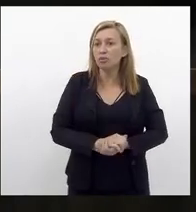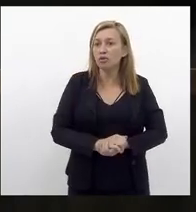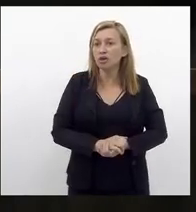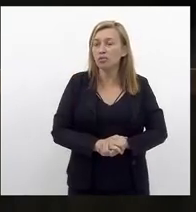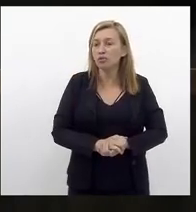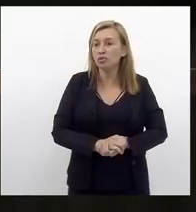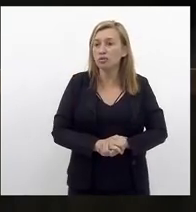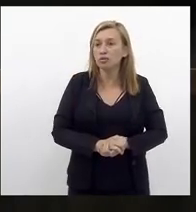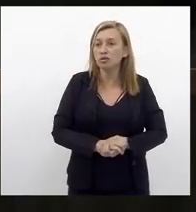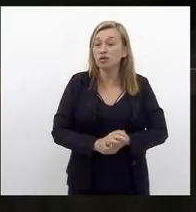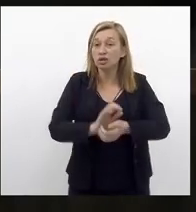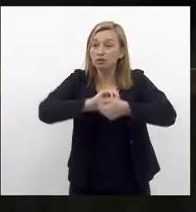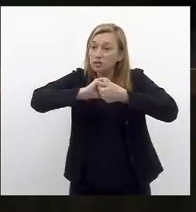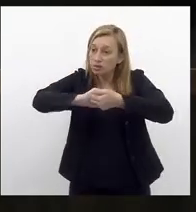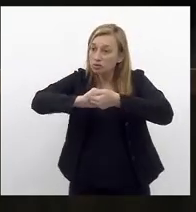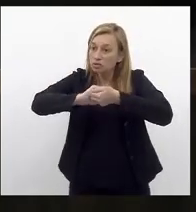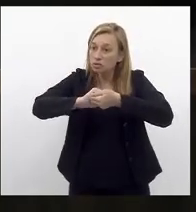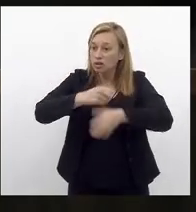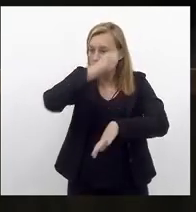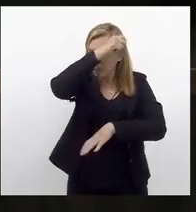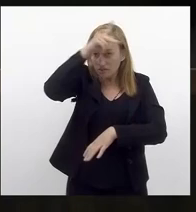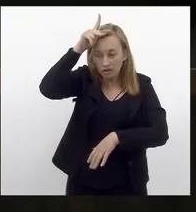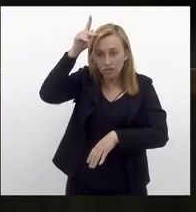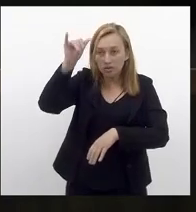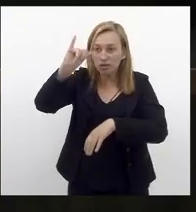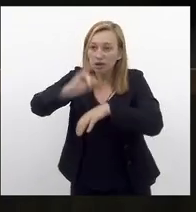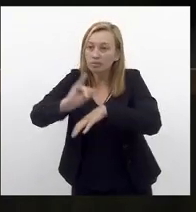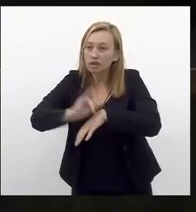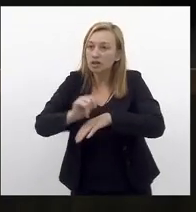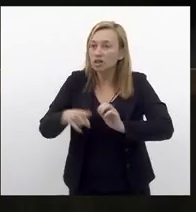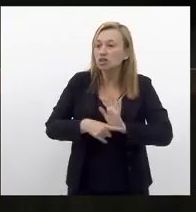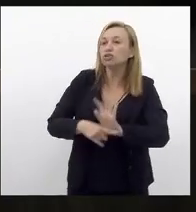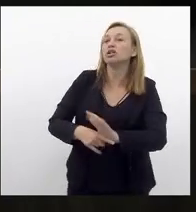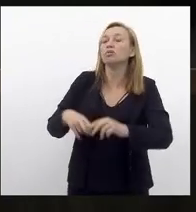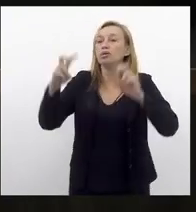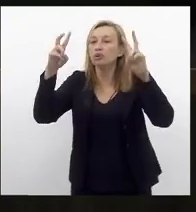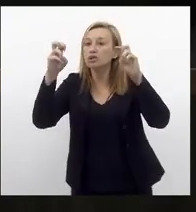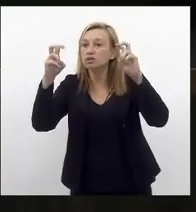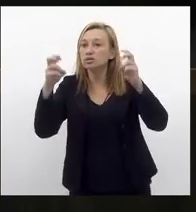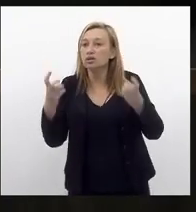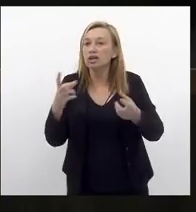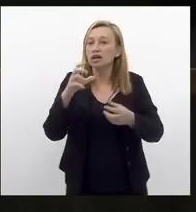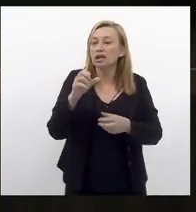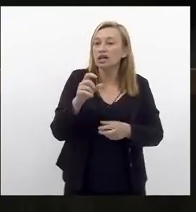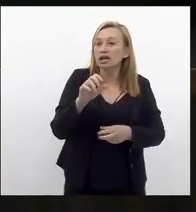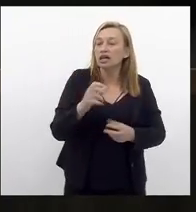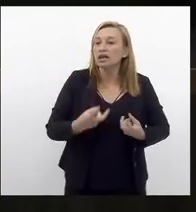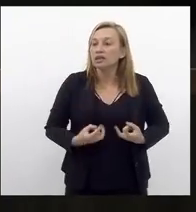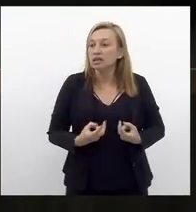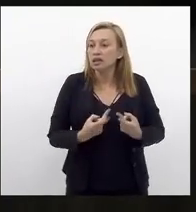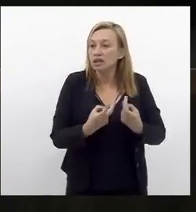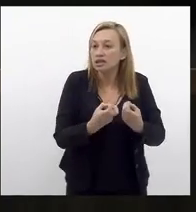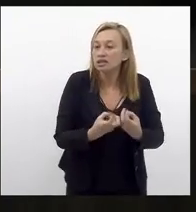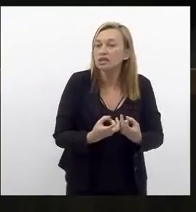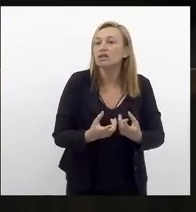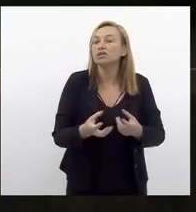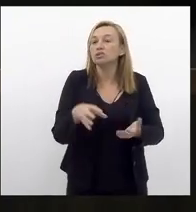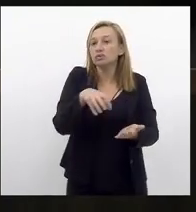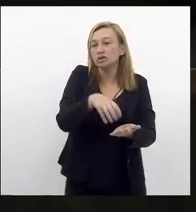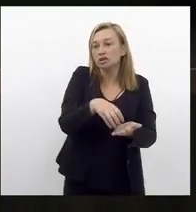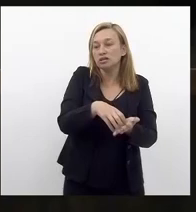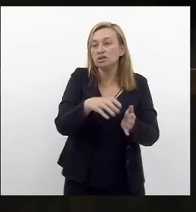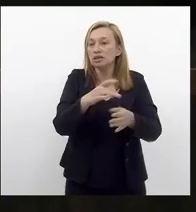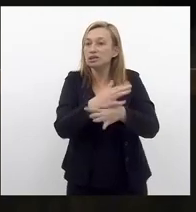temos que dar as mãos à prefeitura da capital e contribuir para a questão da mendicância aqui no centro da cidade que